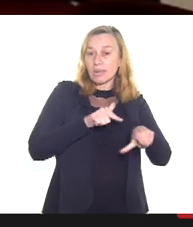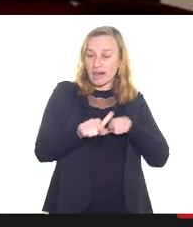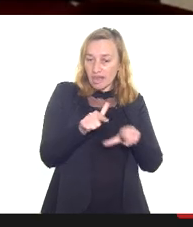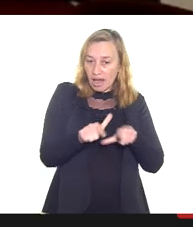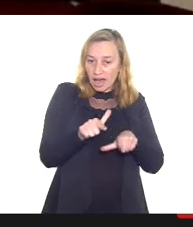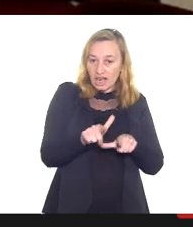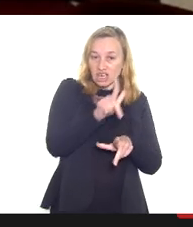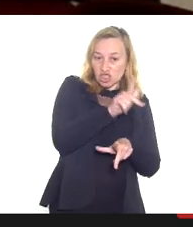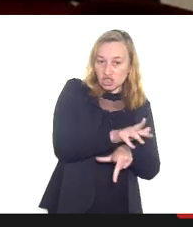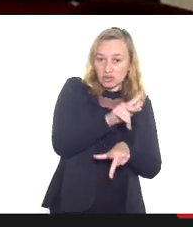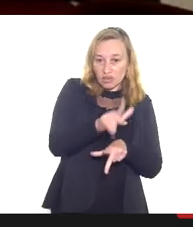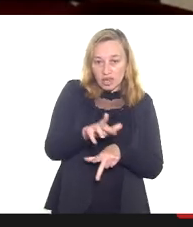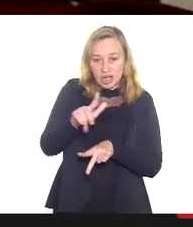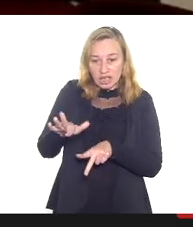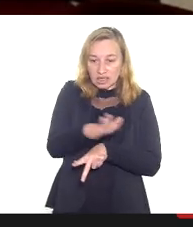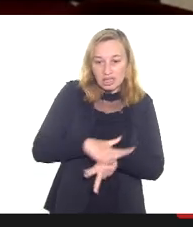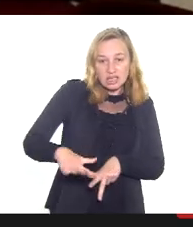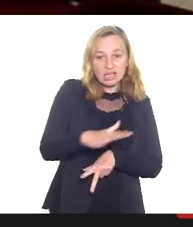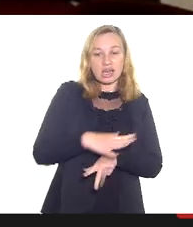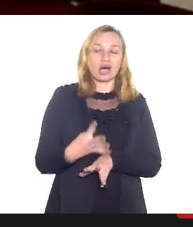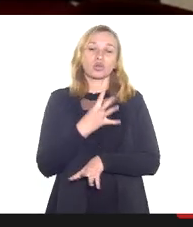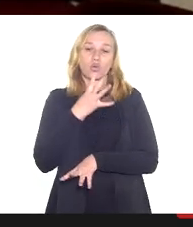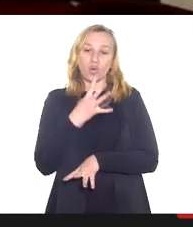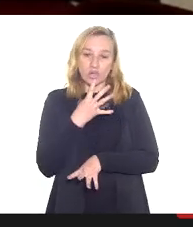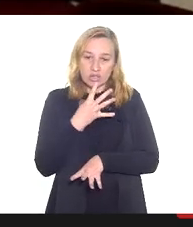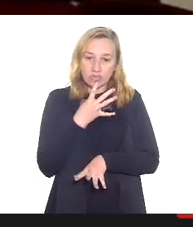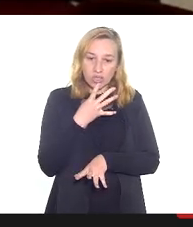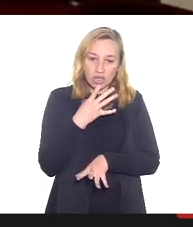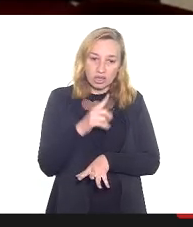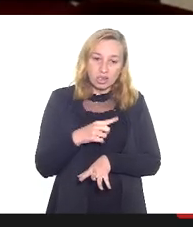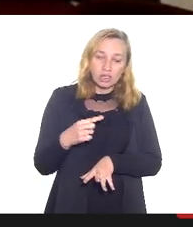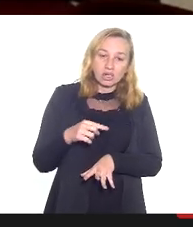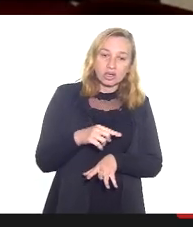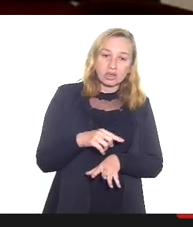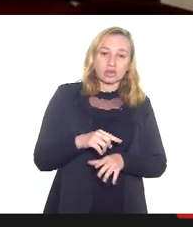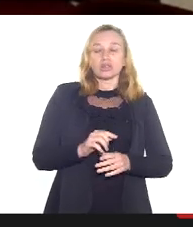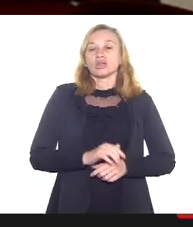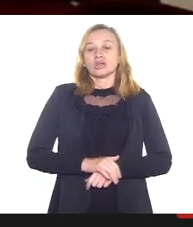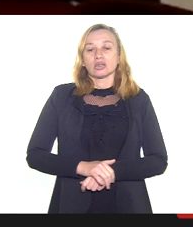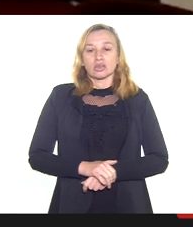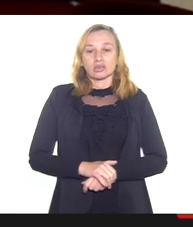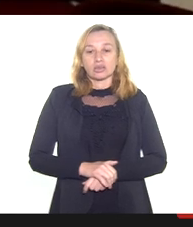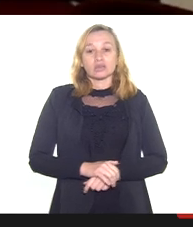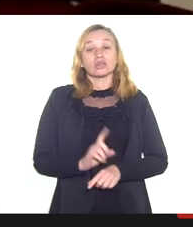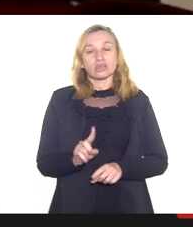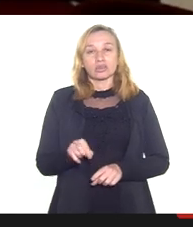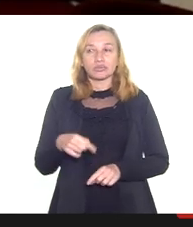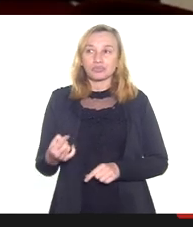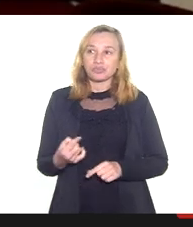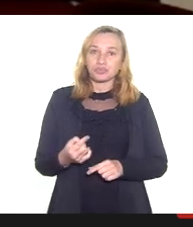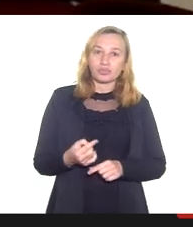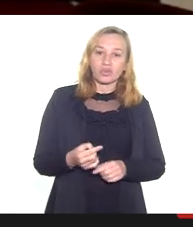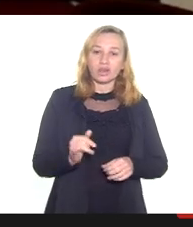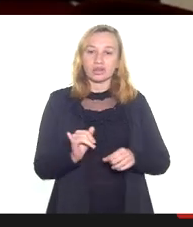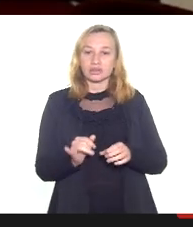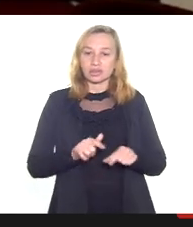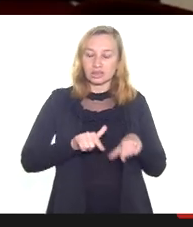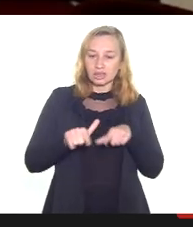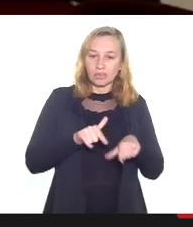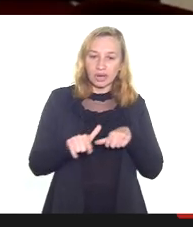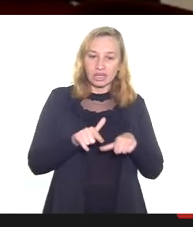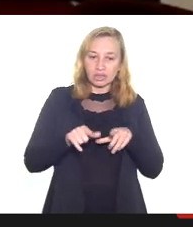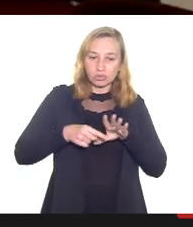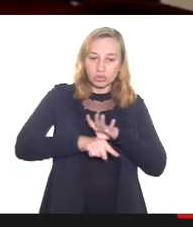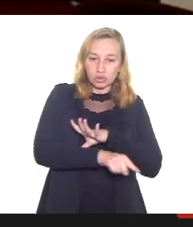especificidades dessas áreas do conhecimento nos itinerários formativos. E Então, a gente vem num trabalho muito